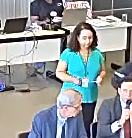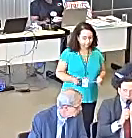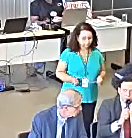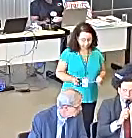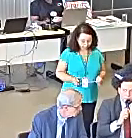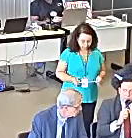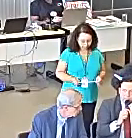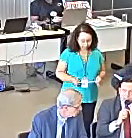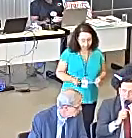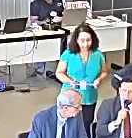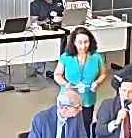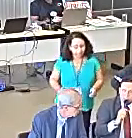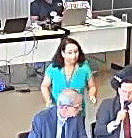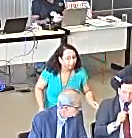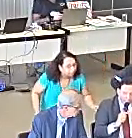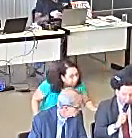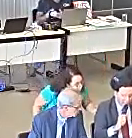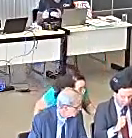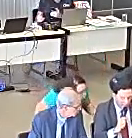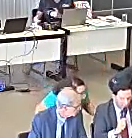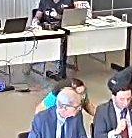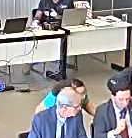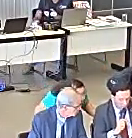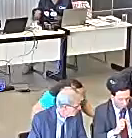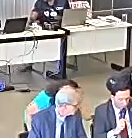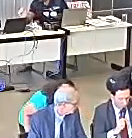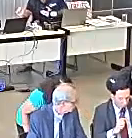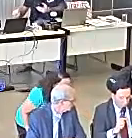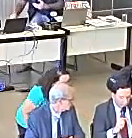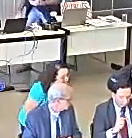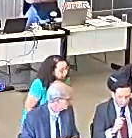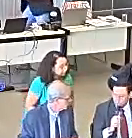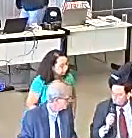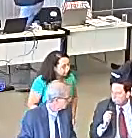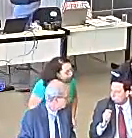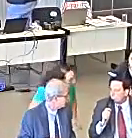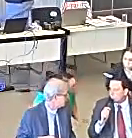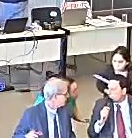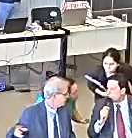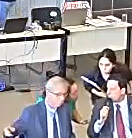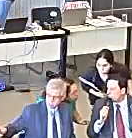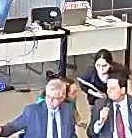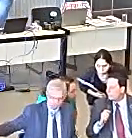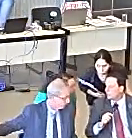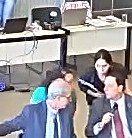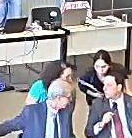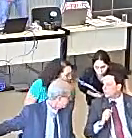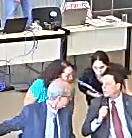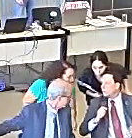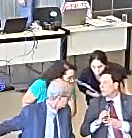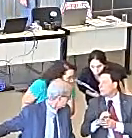então passo aqui a presidência pro Deputado debão e para que ok